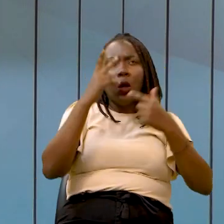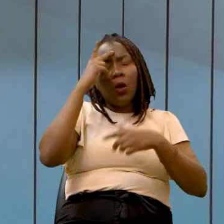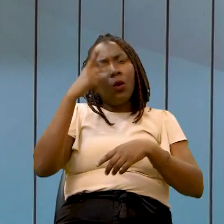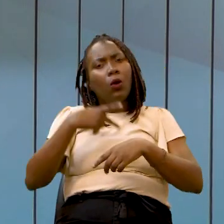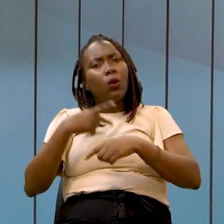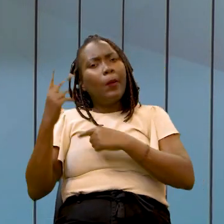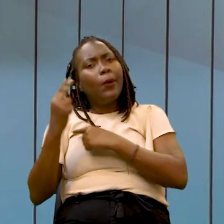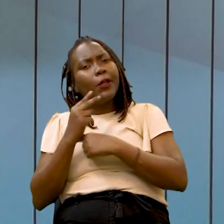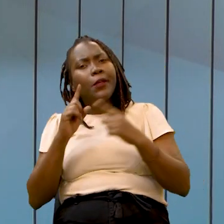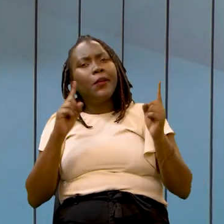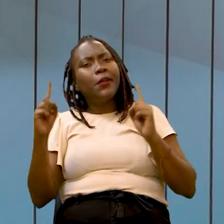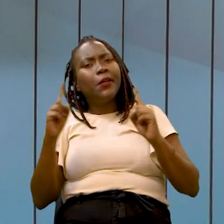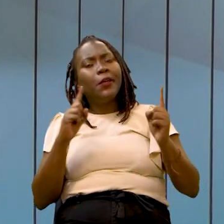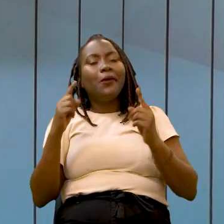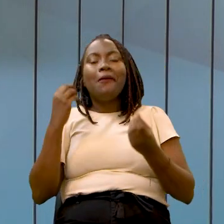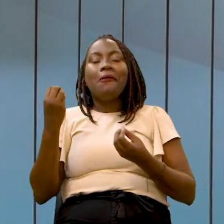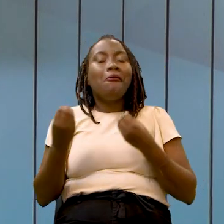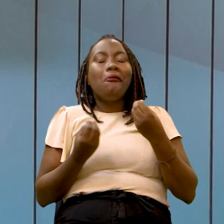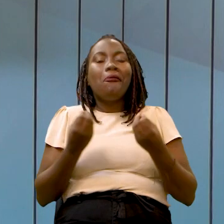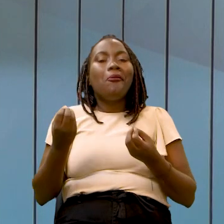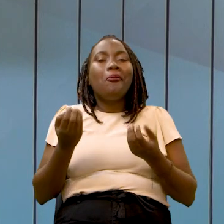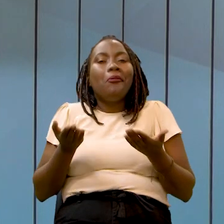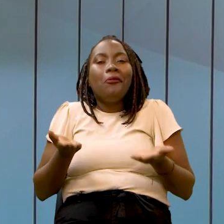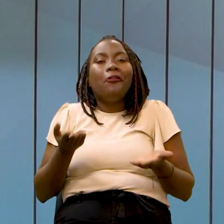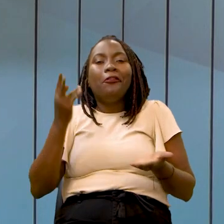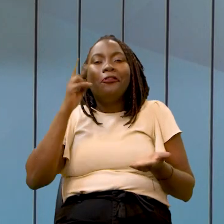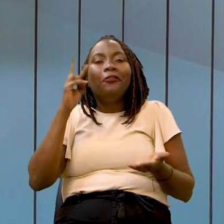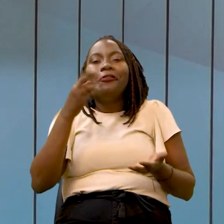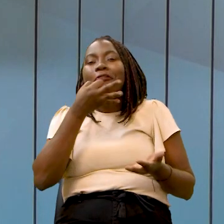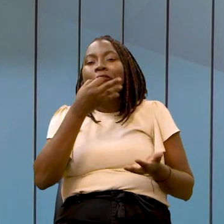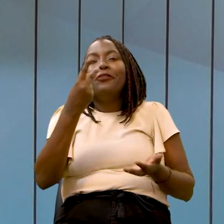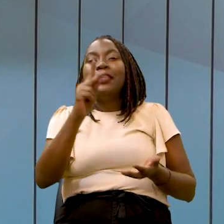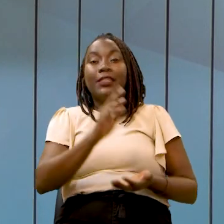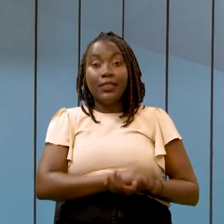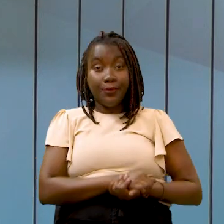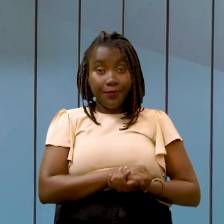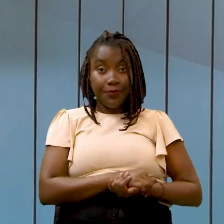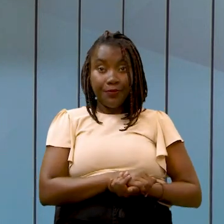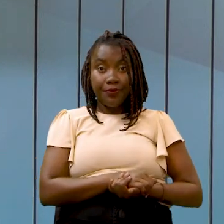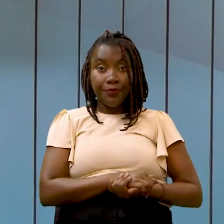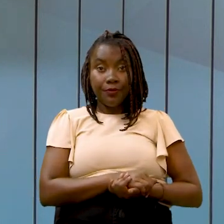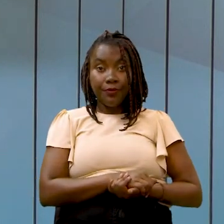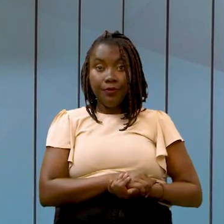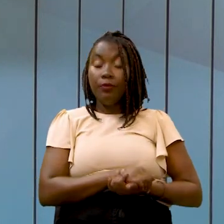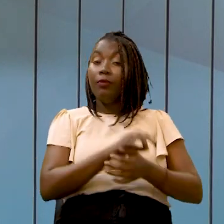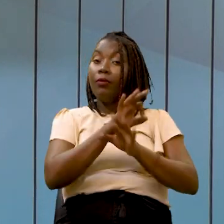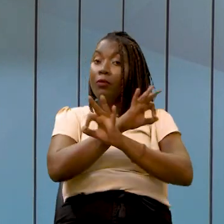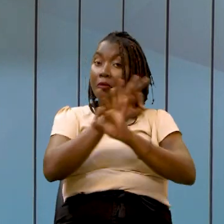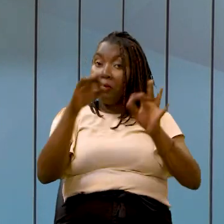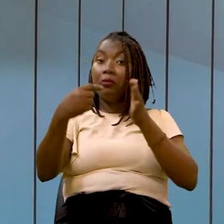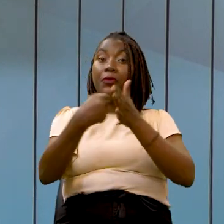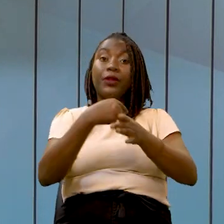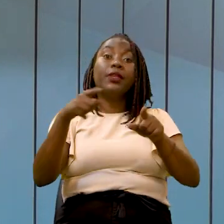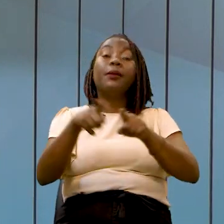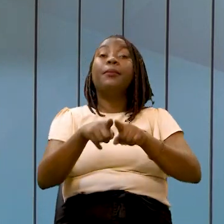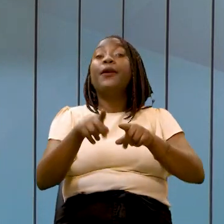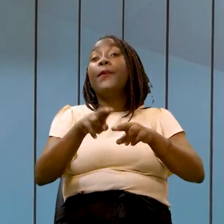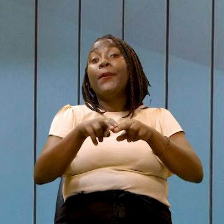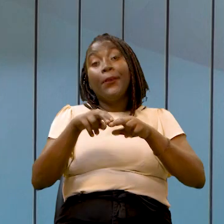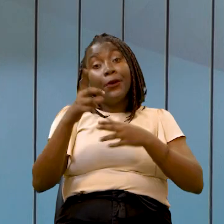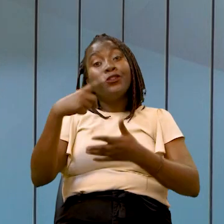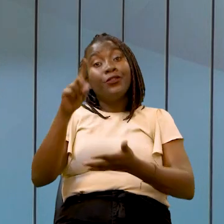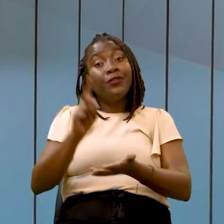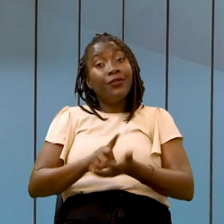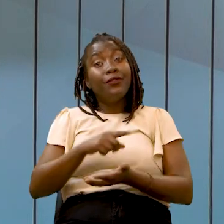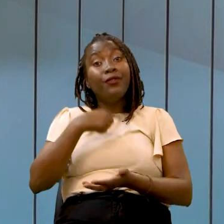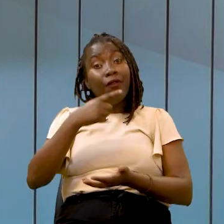sol ou se proteger, como que isso é visto pelo senhor? Uma ótima pergunta também,